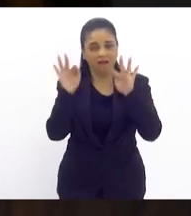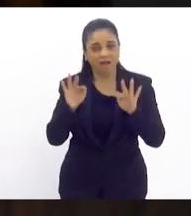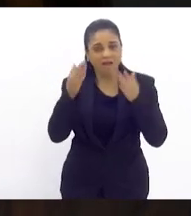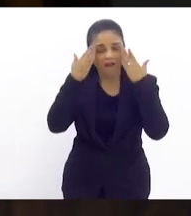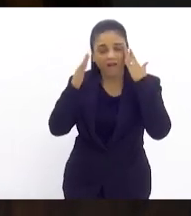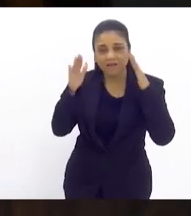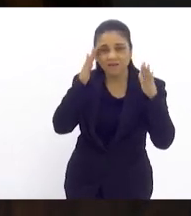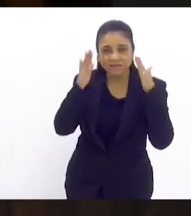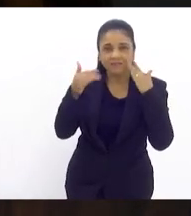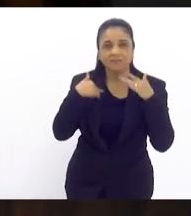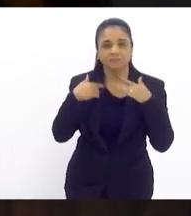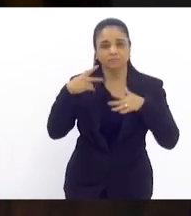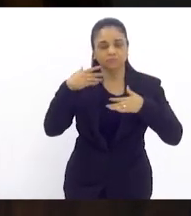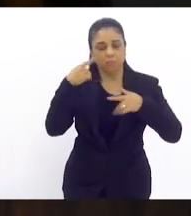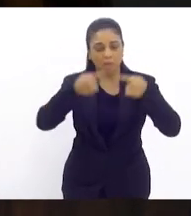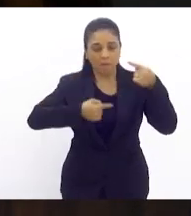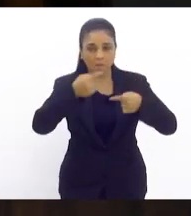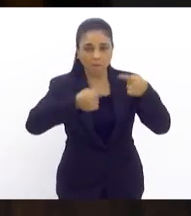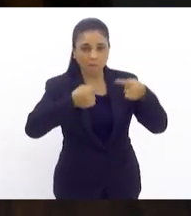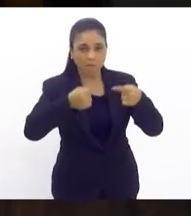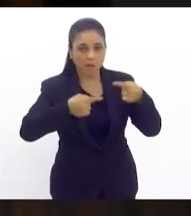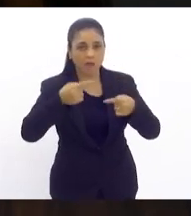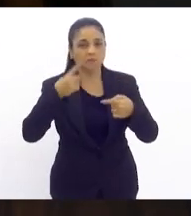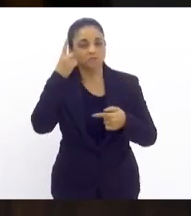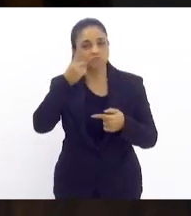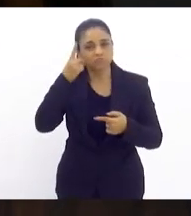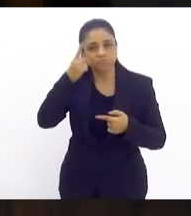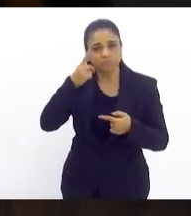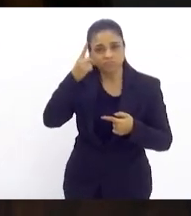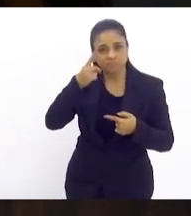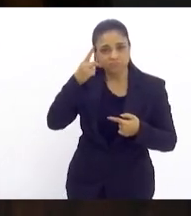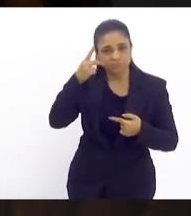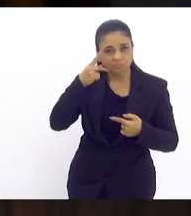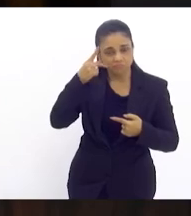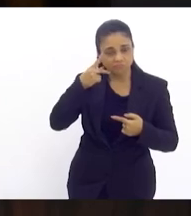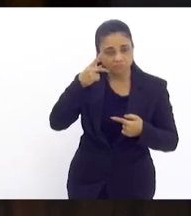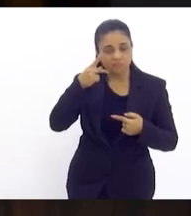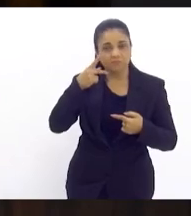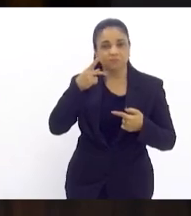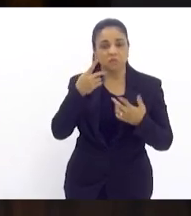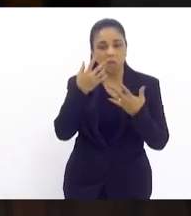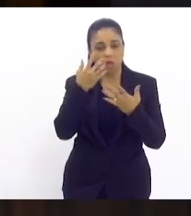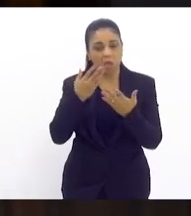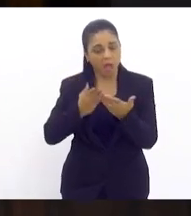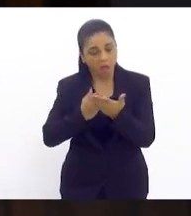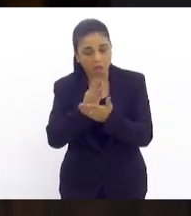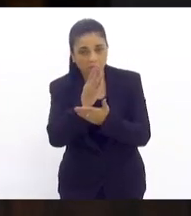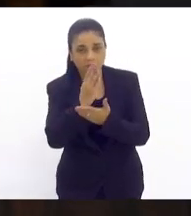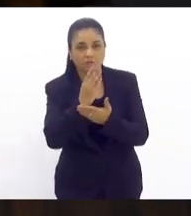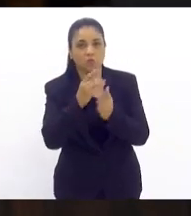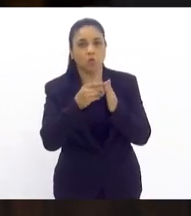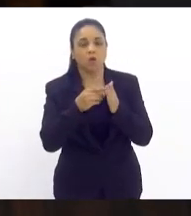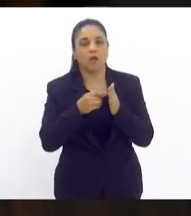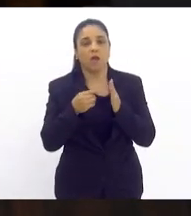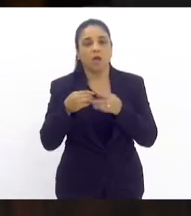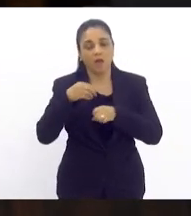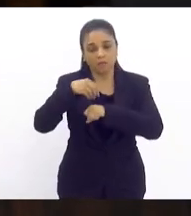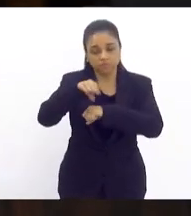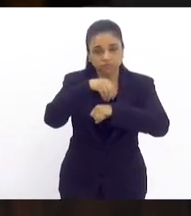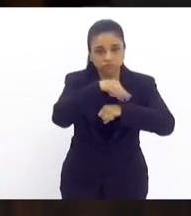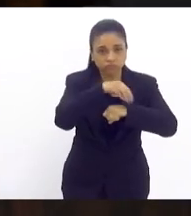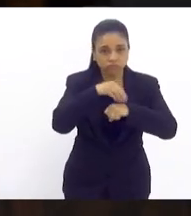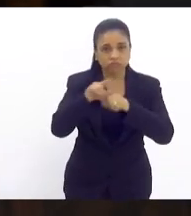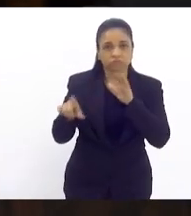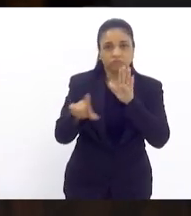o Parlamento nesse sentido eu gostaria de aproveitar que nós aprovamos essa indicação Legislativa e abrir com